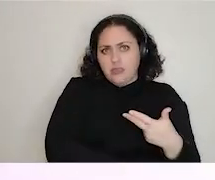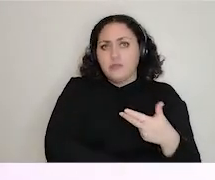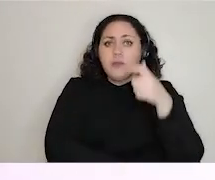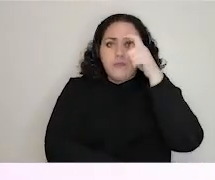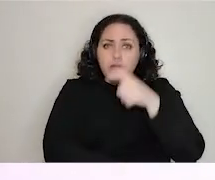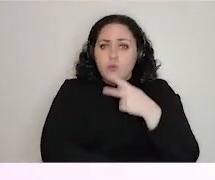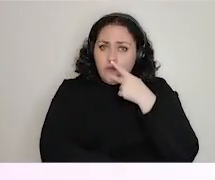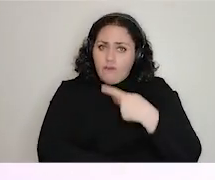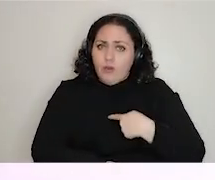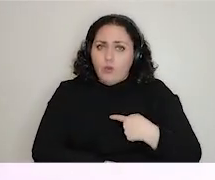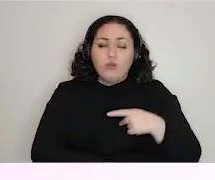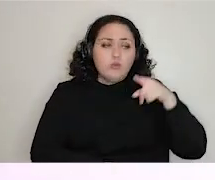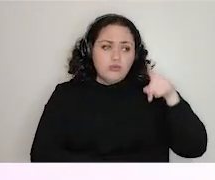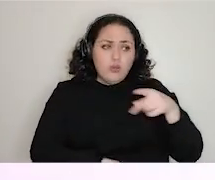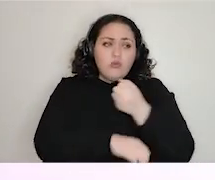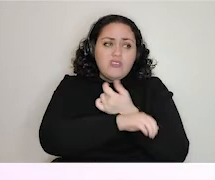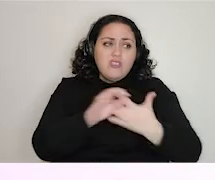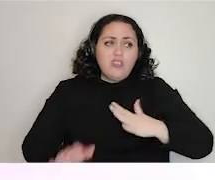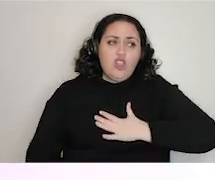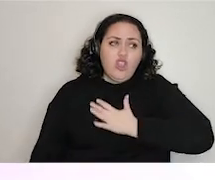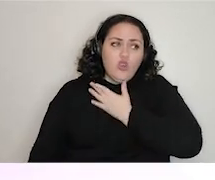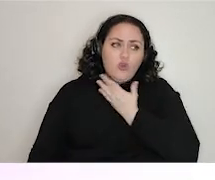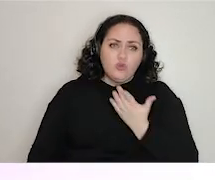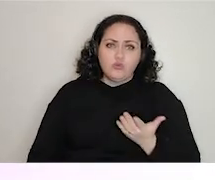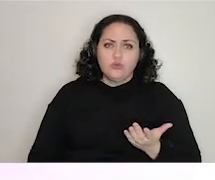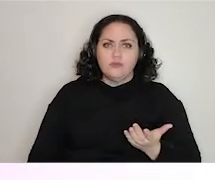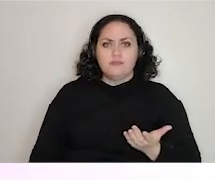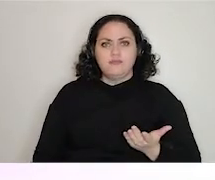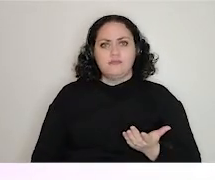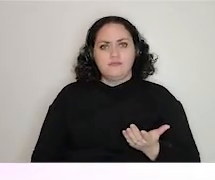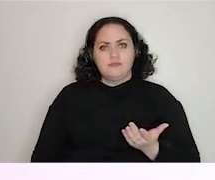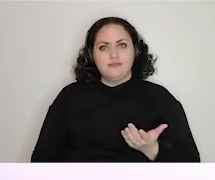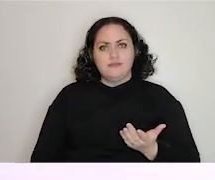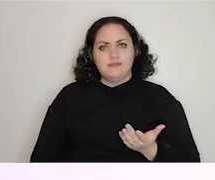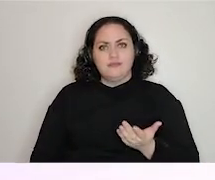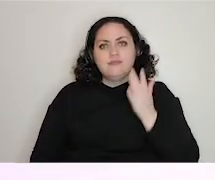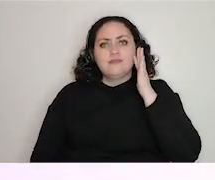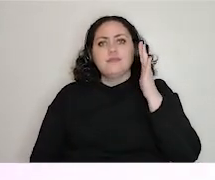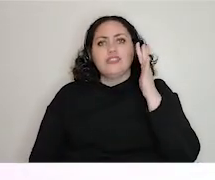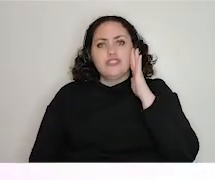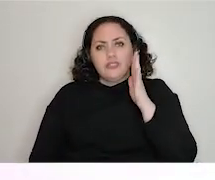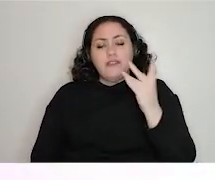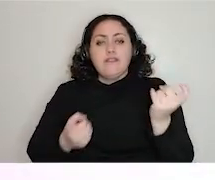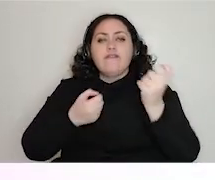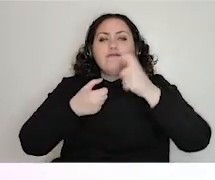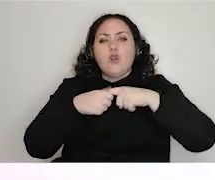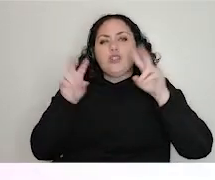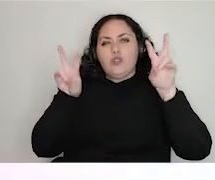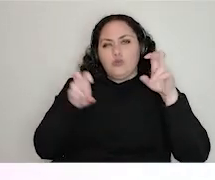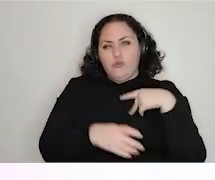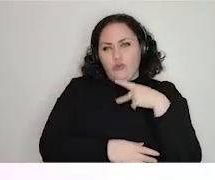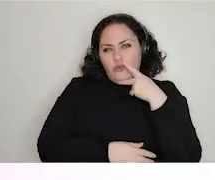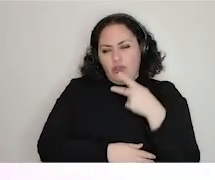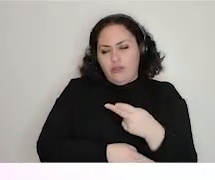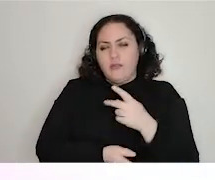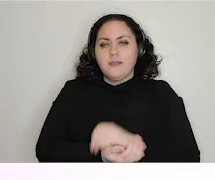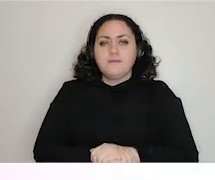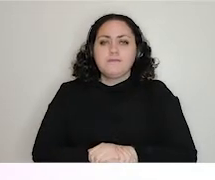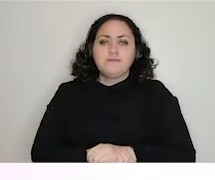exame, dizerem que meu sangue era nojento. Né? Então, voltando para aquela questão que eu tinha comentado com vocês